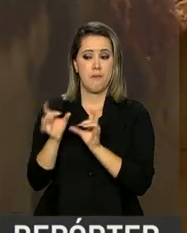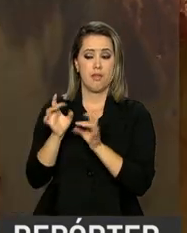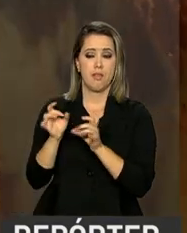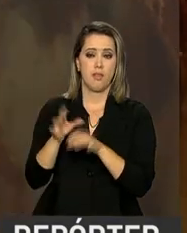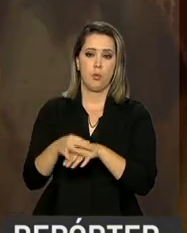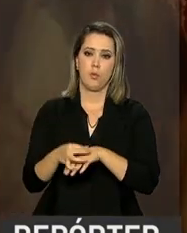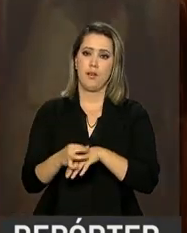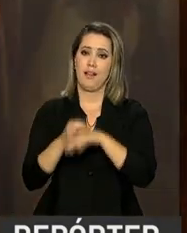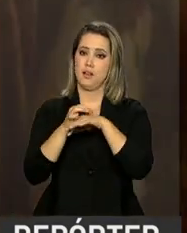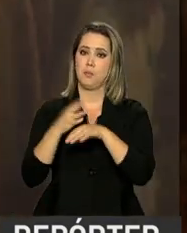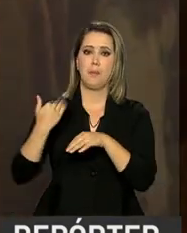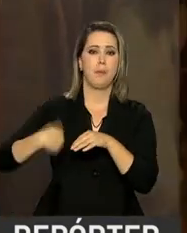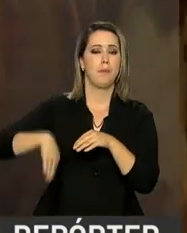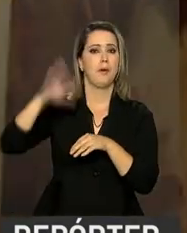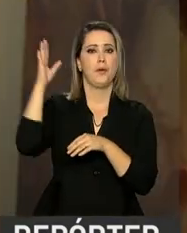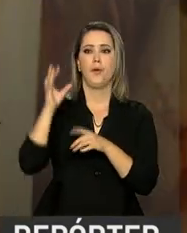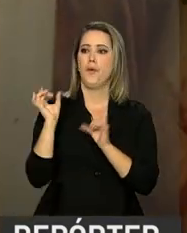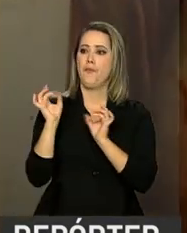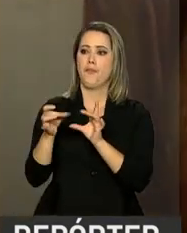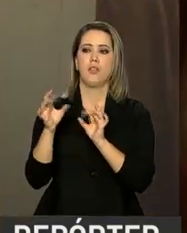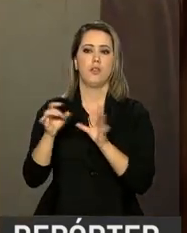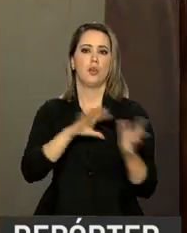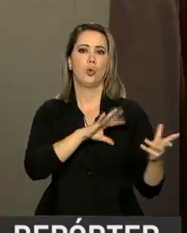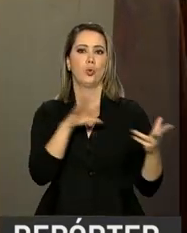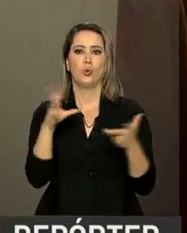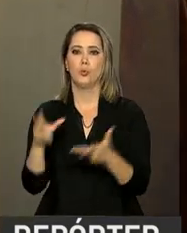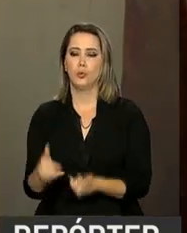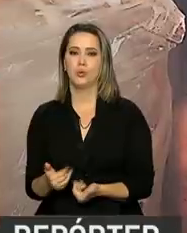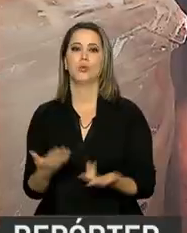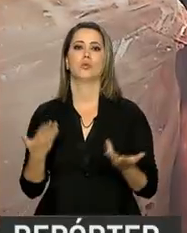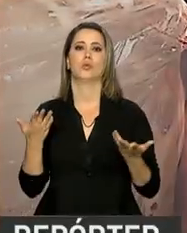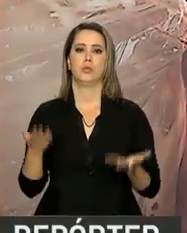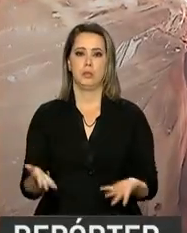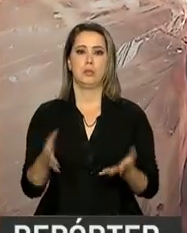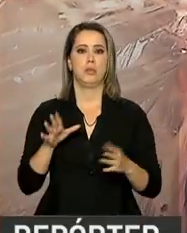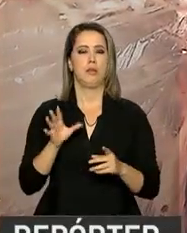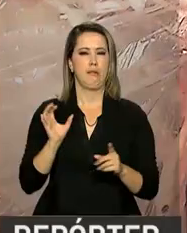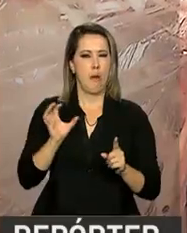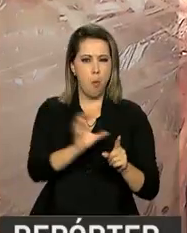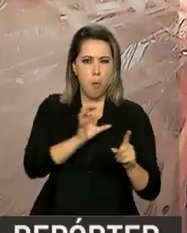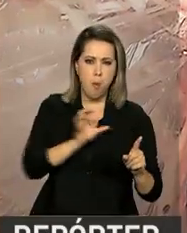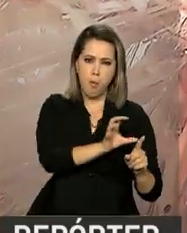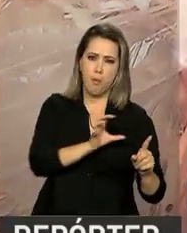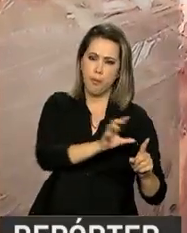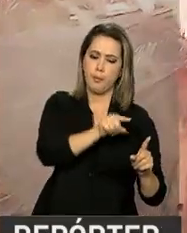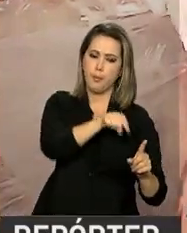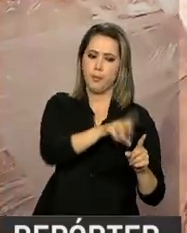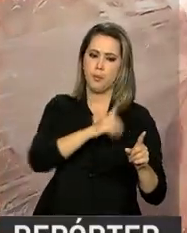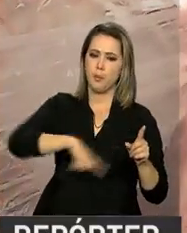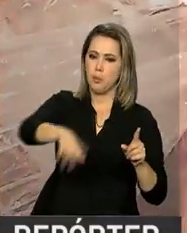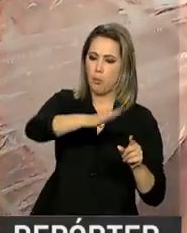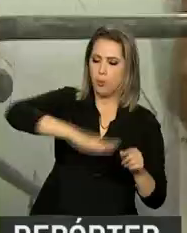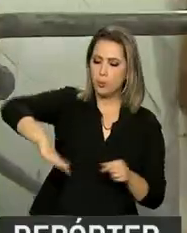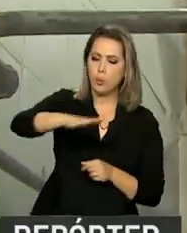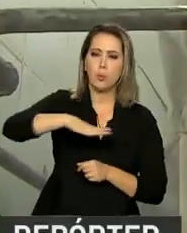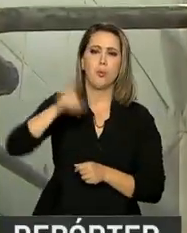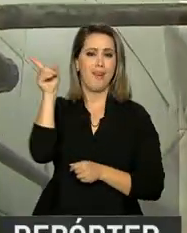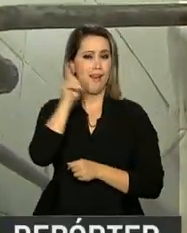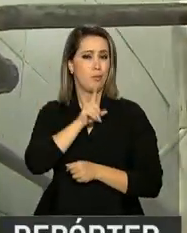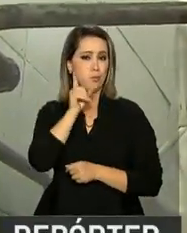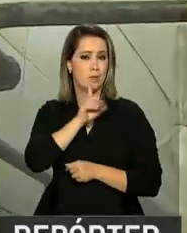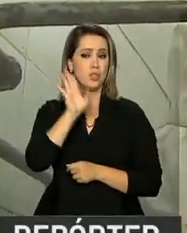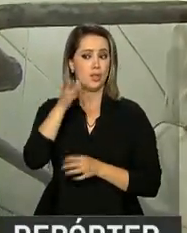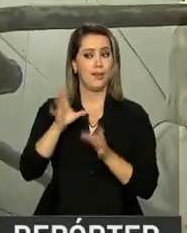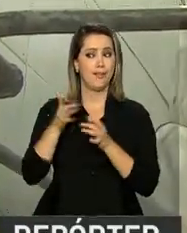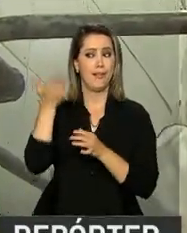eh para o o maior concorrente que nós temos em todo o mundo e há uma pressão muito grande por parte dos produtores americanos desde a época